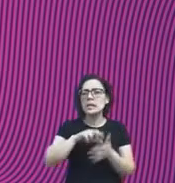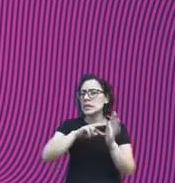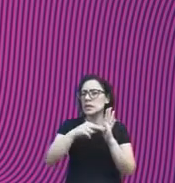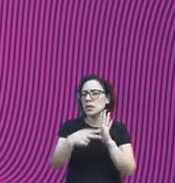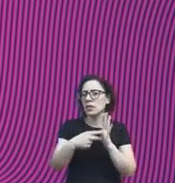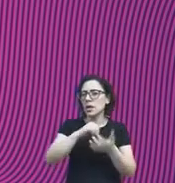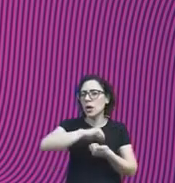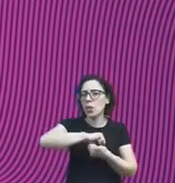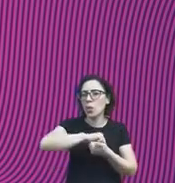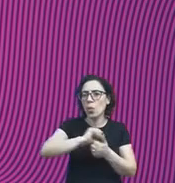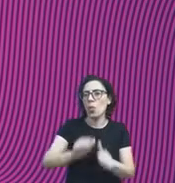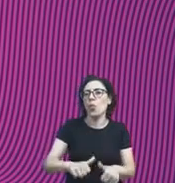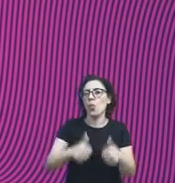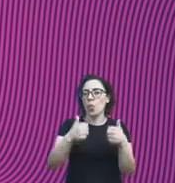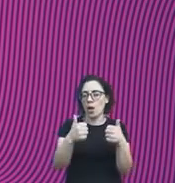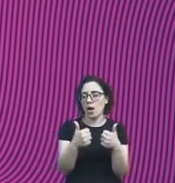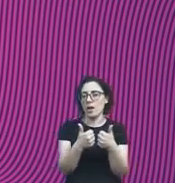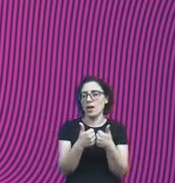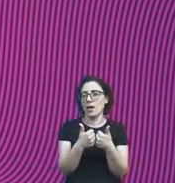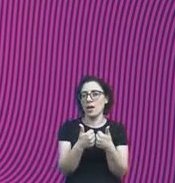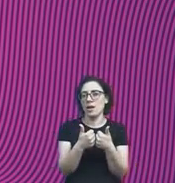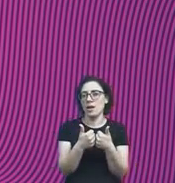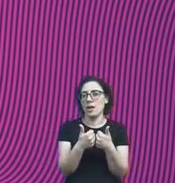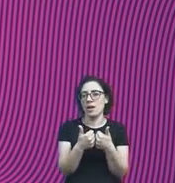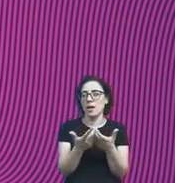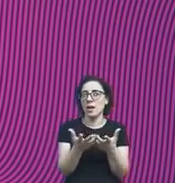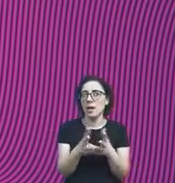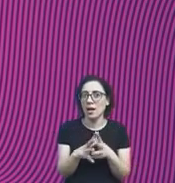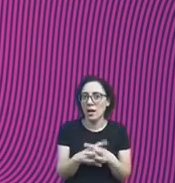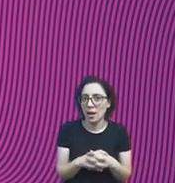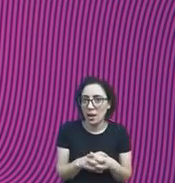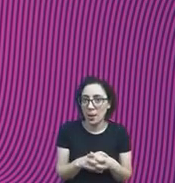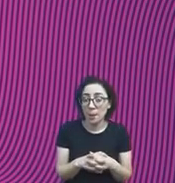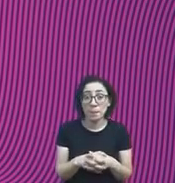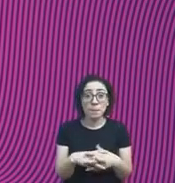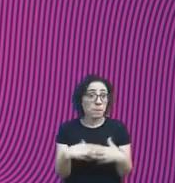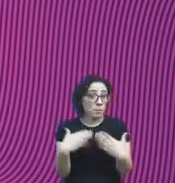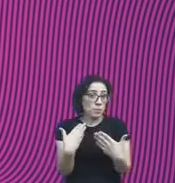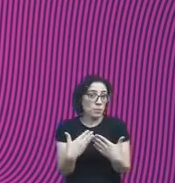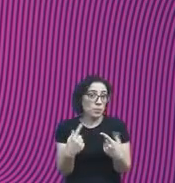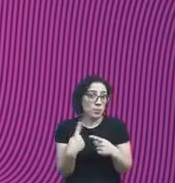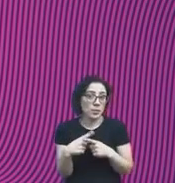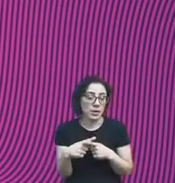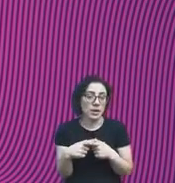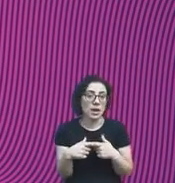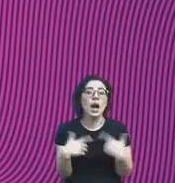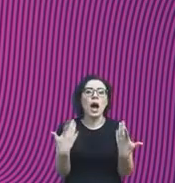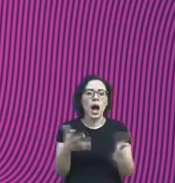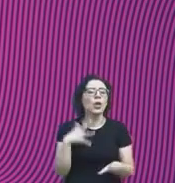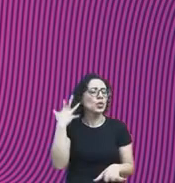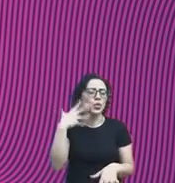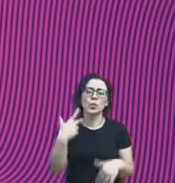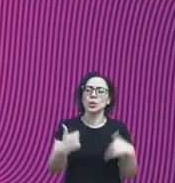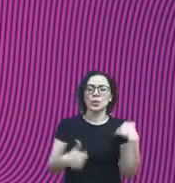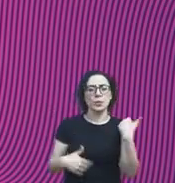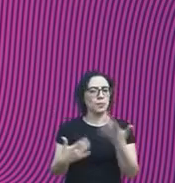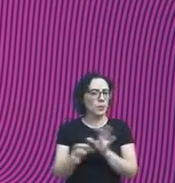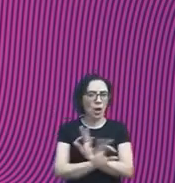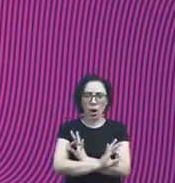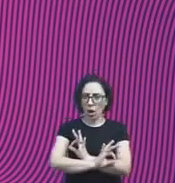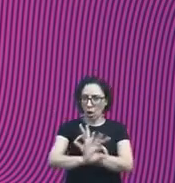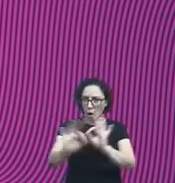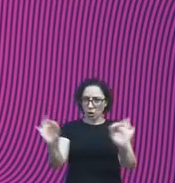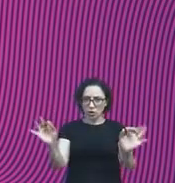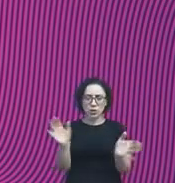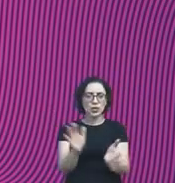estrada brasileira da saúde, o discurso da qualidade. Mas se você olha para aquelas placas indicativas que tem em tudo